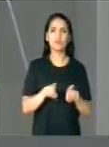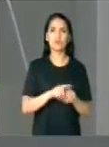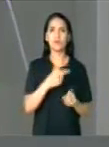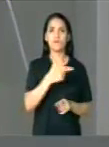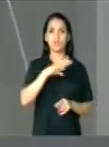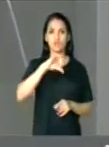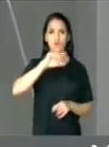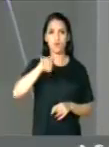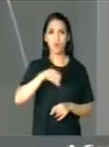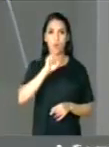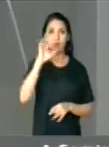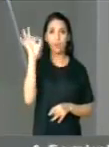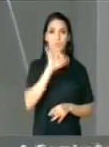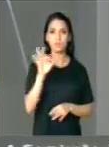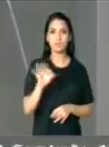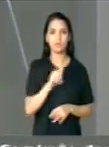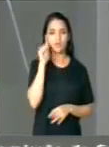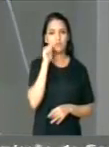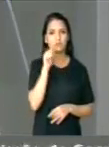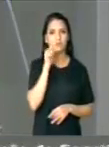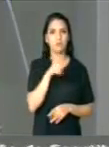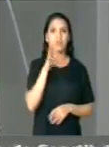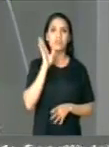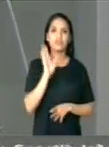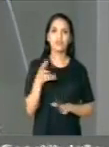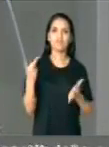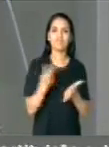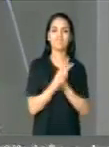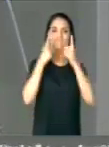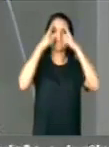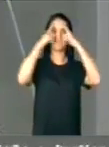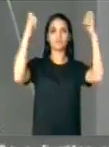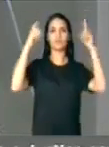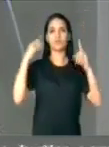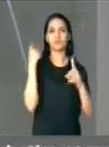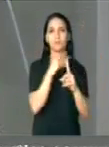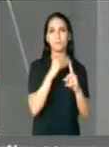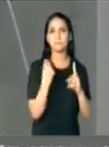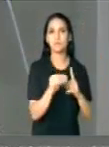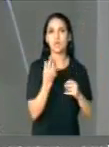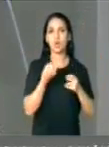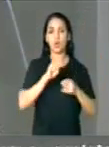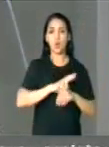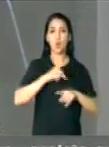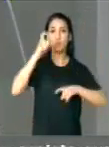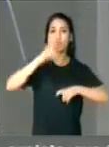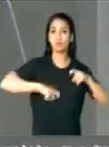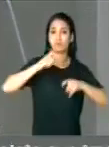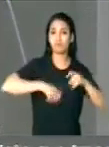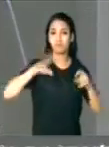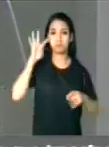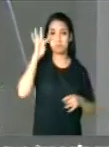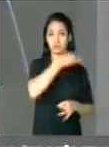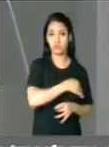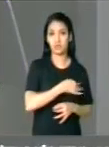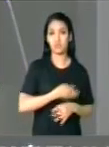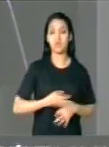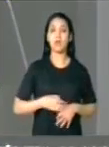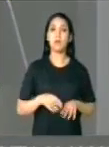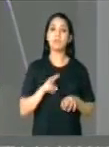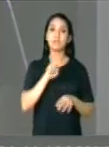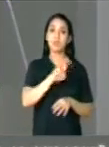29,8% das mulheres já foram vítimas de violência física ou sexual. Cerca de